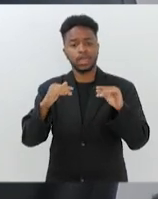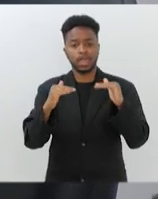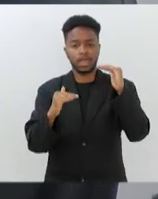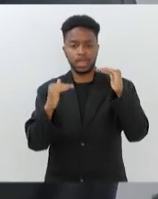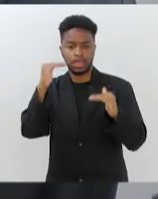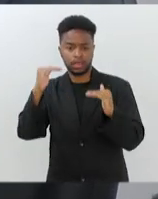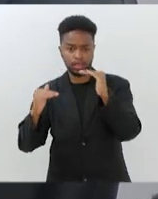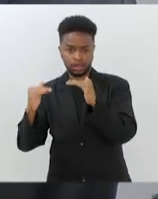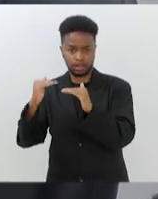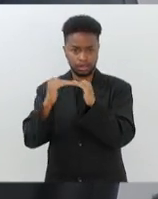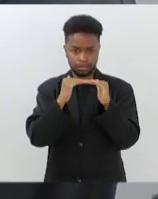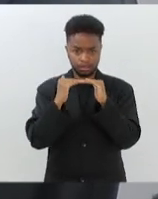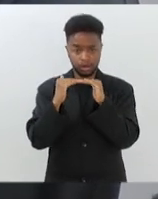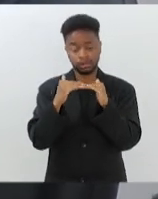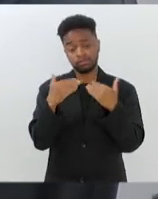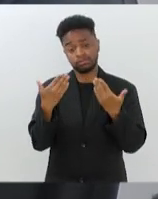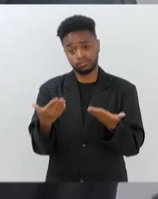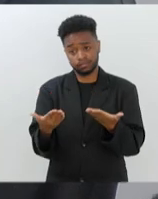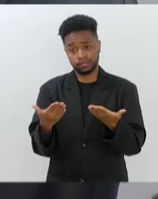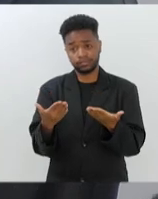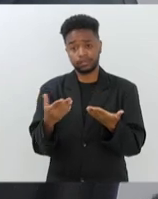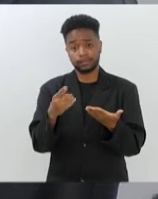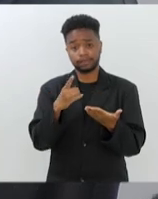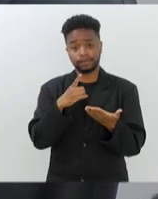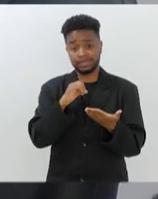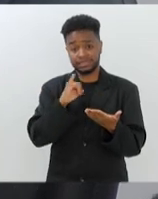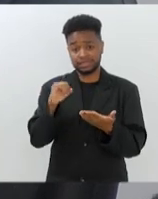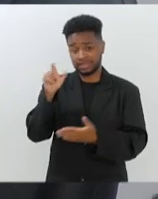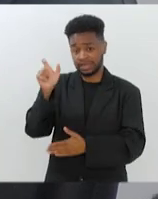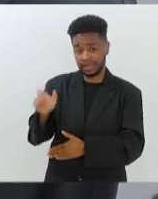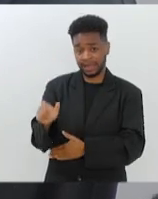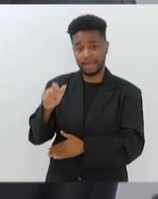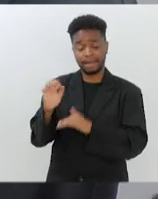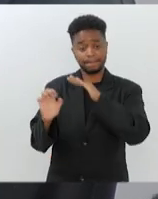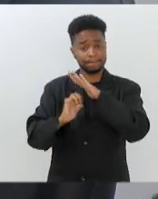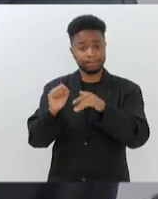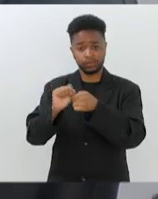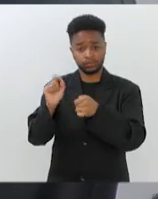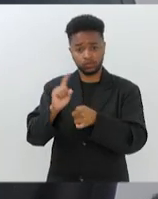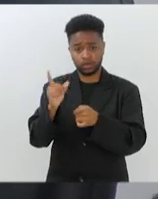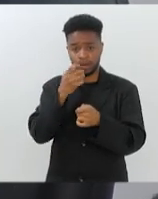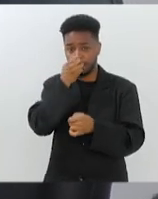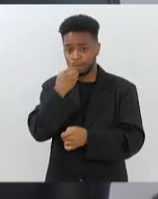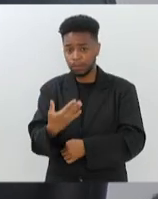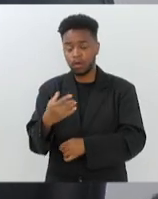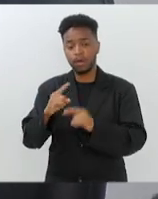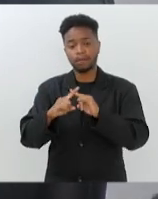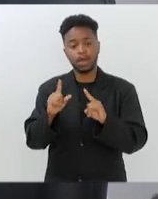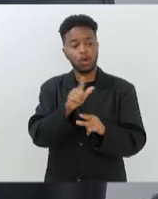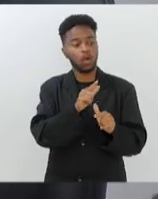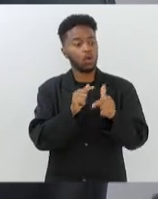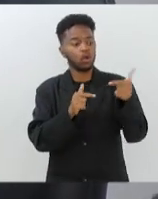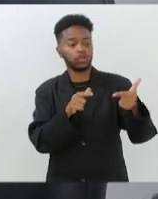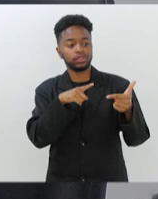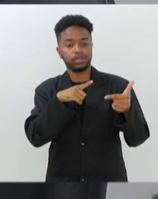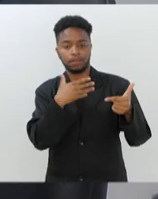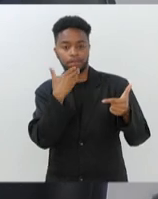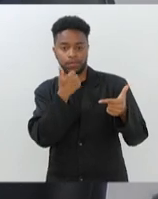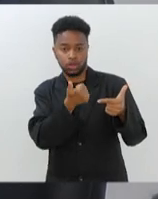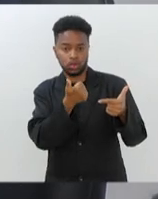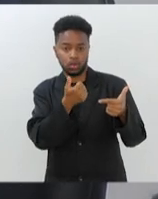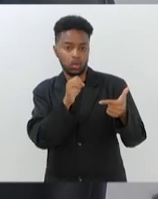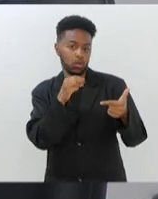quatro Então se determinado momento uma determinada agência não fizer uma campanha tão boa quanto a outra mas aquela outra que fez a campanha melhor não